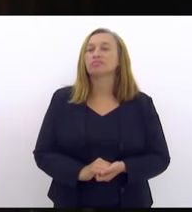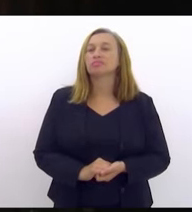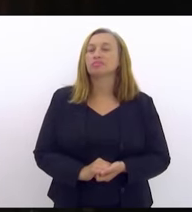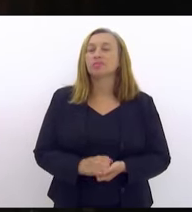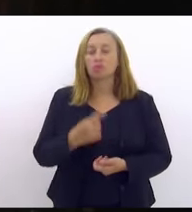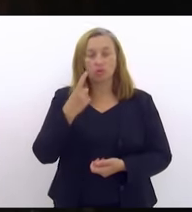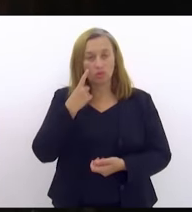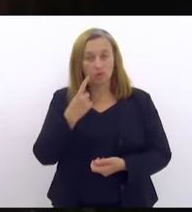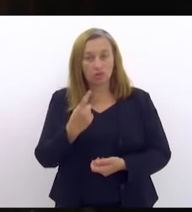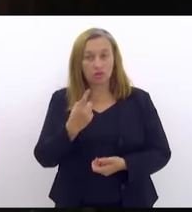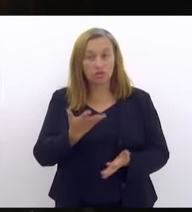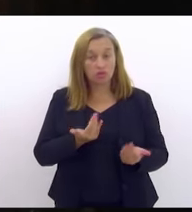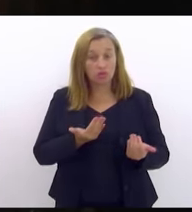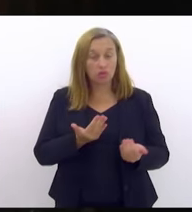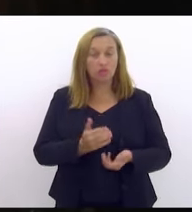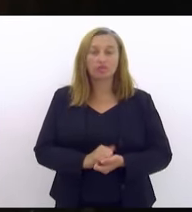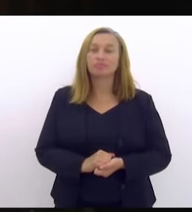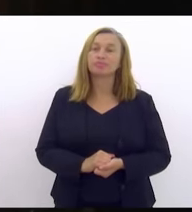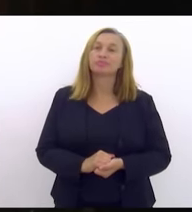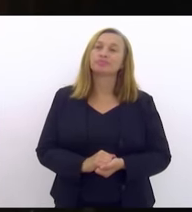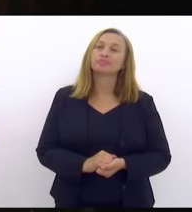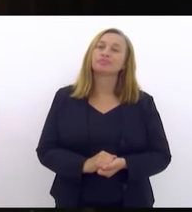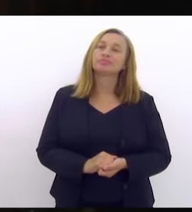Quando eu olho esse jovem,